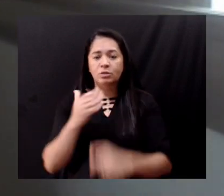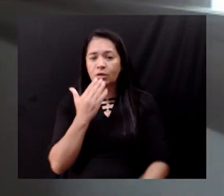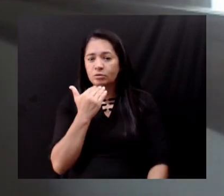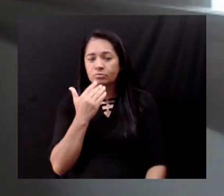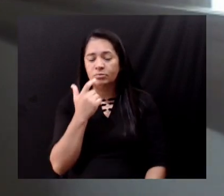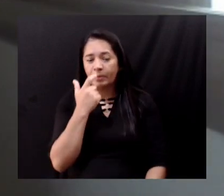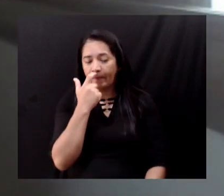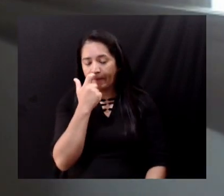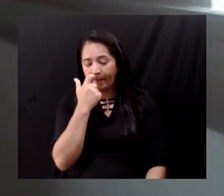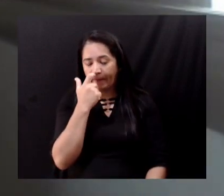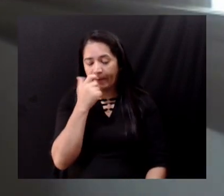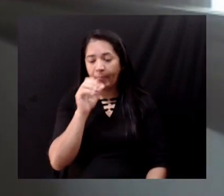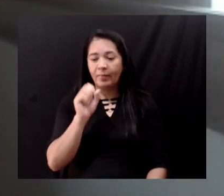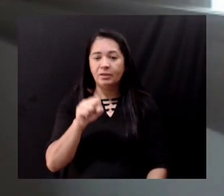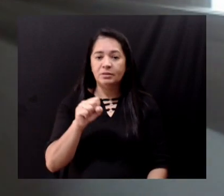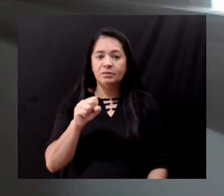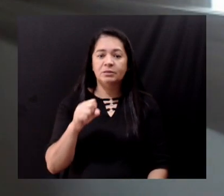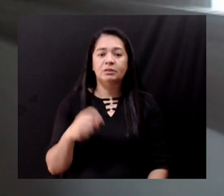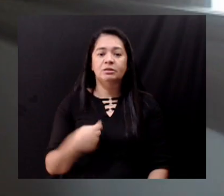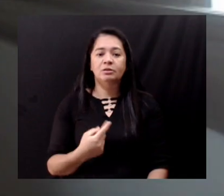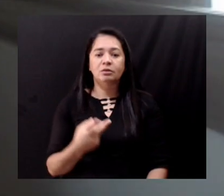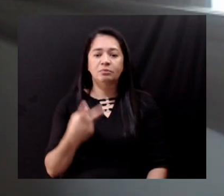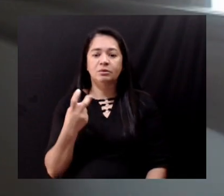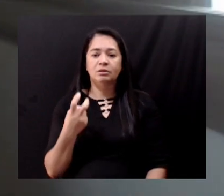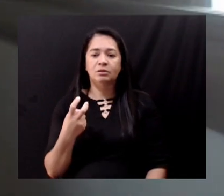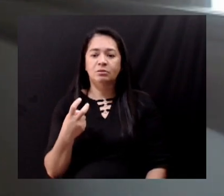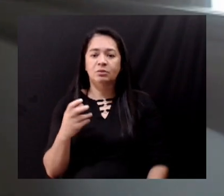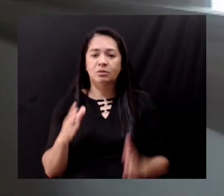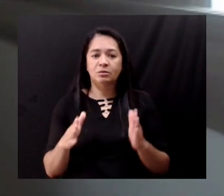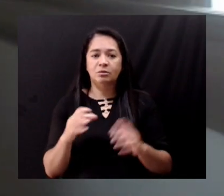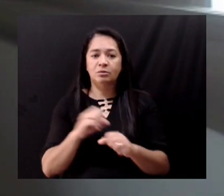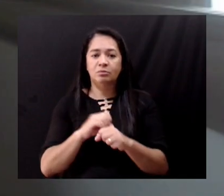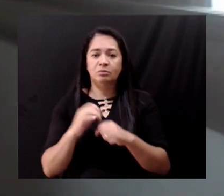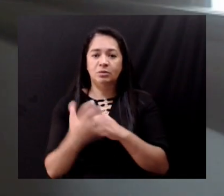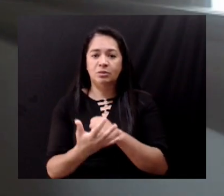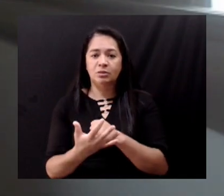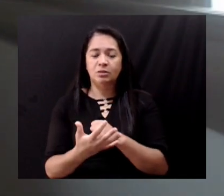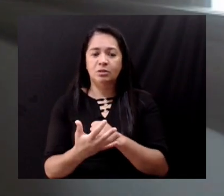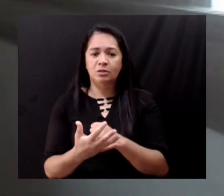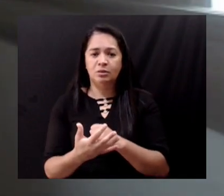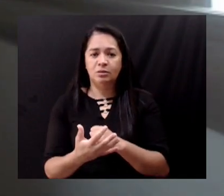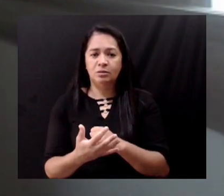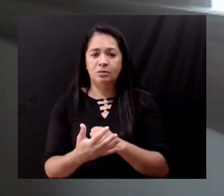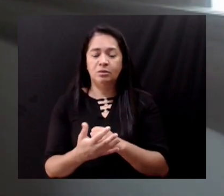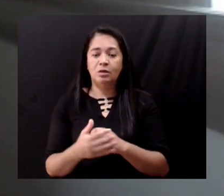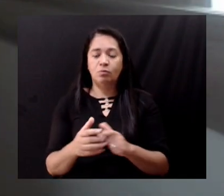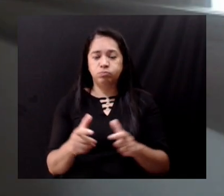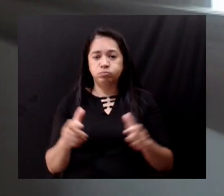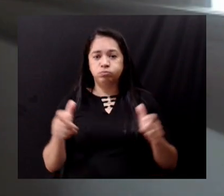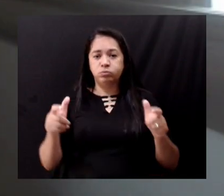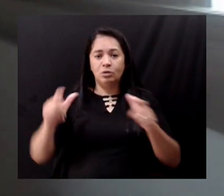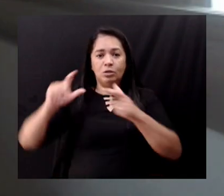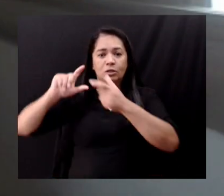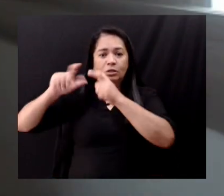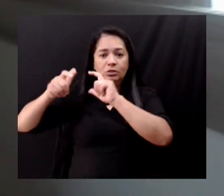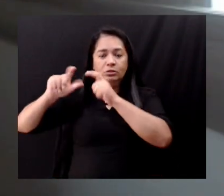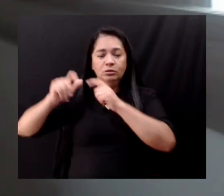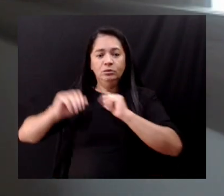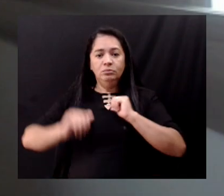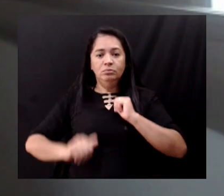percebeu que durante os anos de pandemia, a gente teve um aumento no nível de transtorno de ansiedade e transtorno